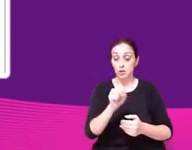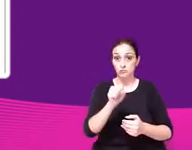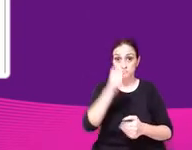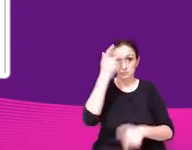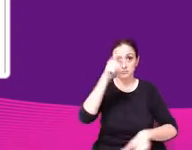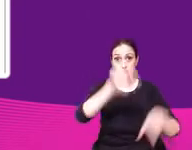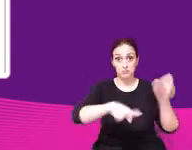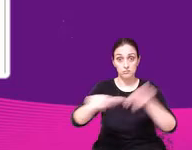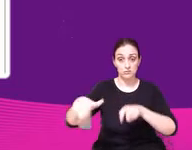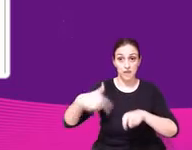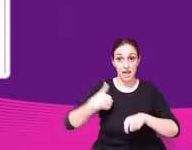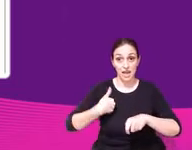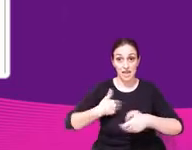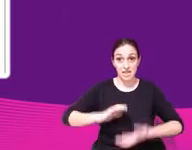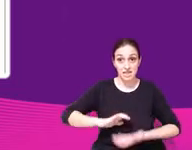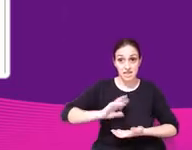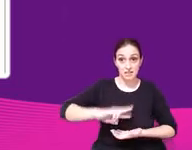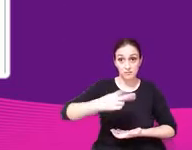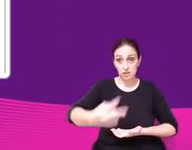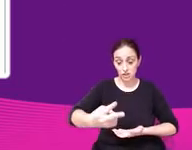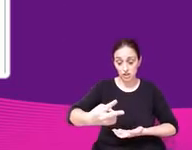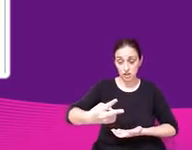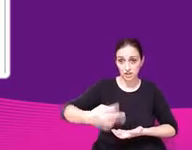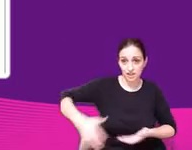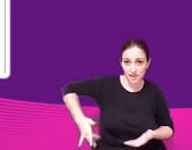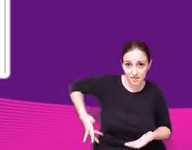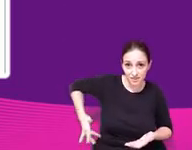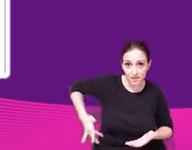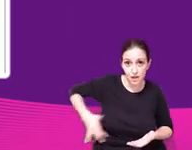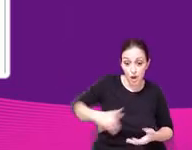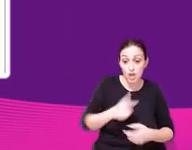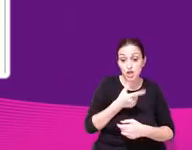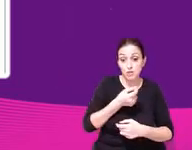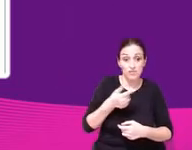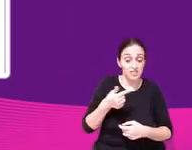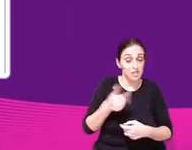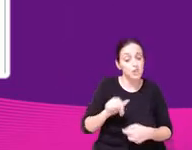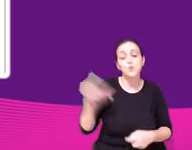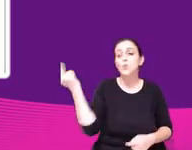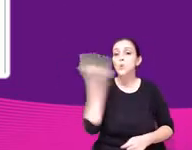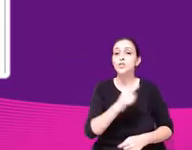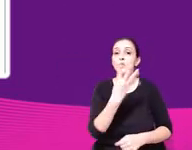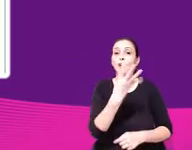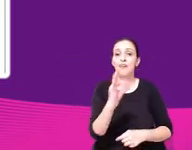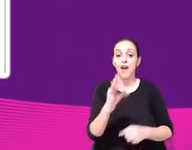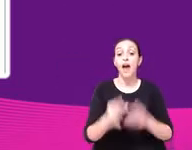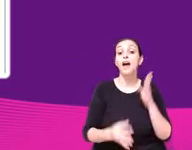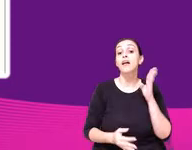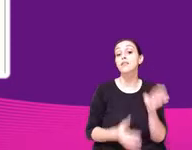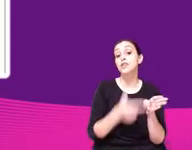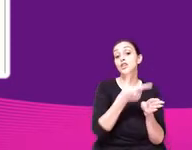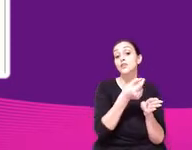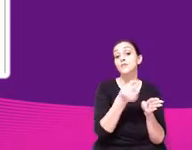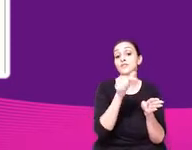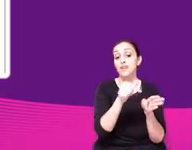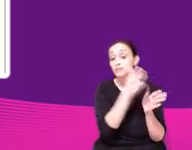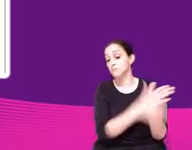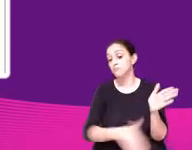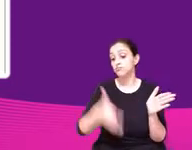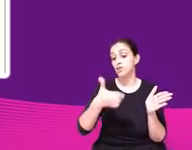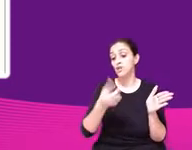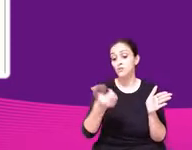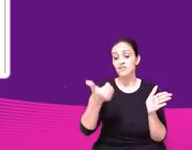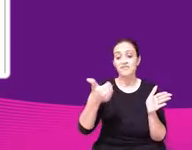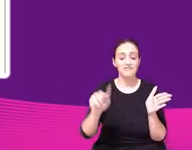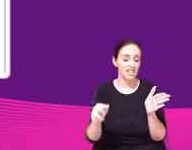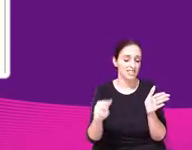transplantes renais para chegar a 40 transplantes renais em 2017. De 2007 até 2013, nós conseguimos